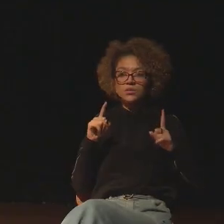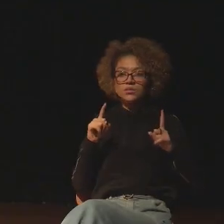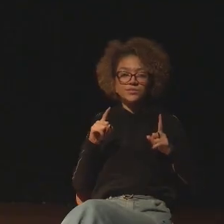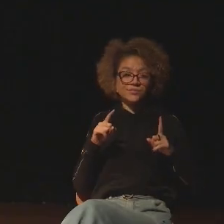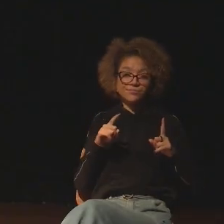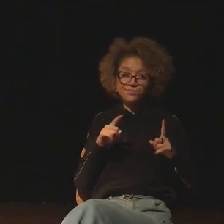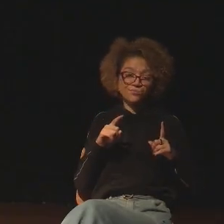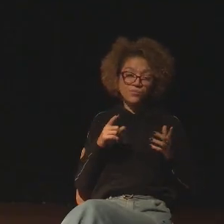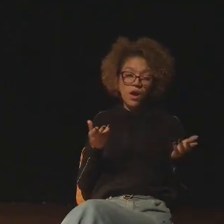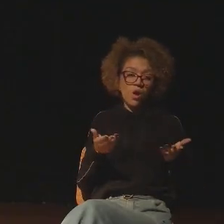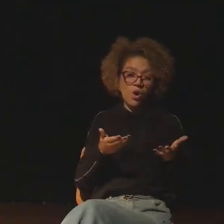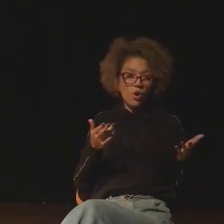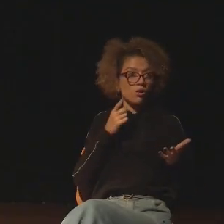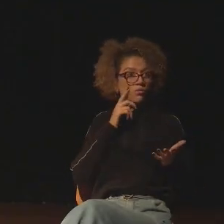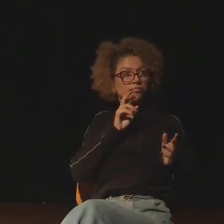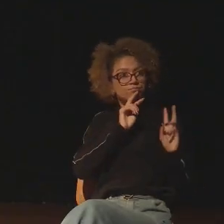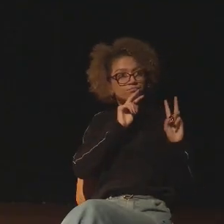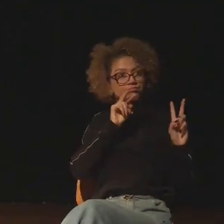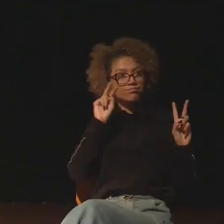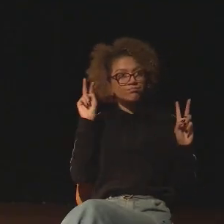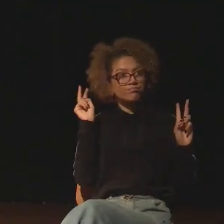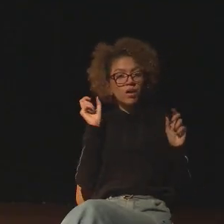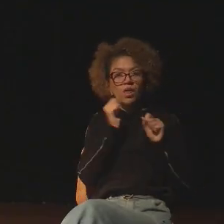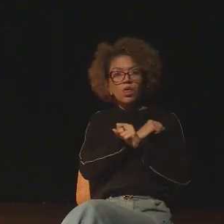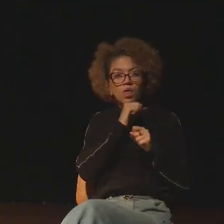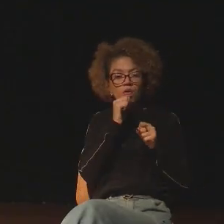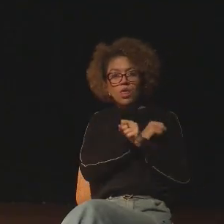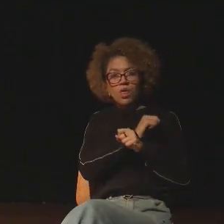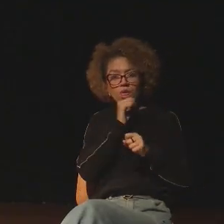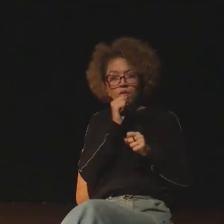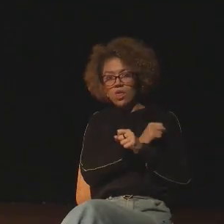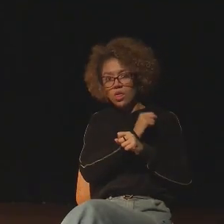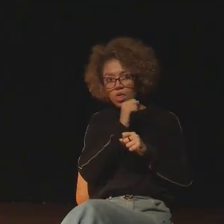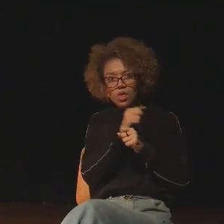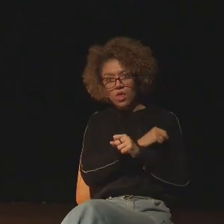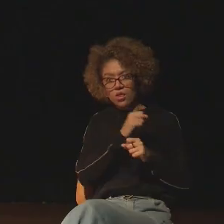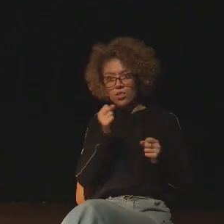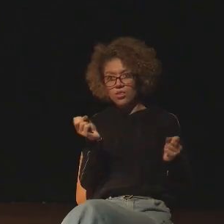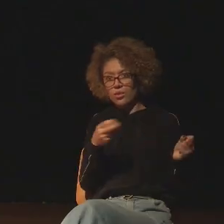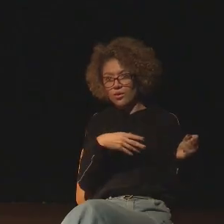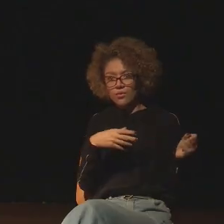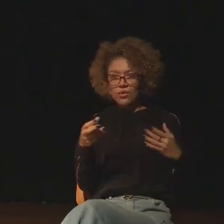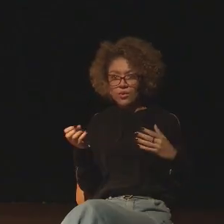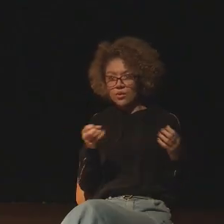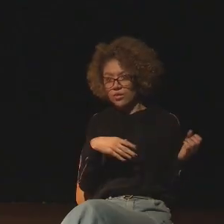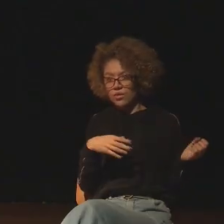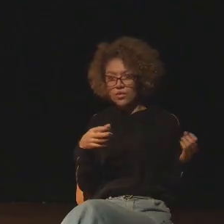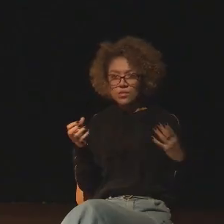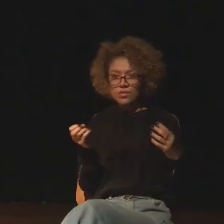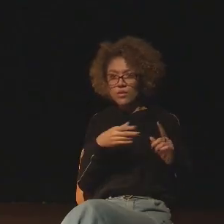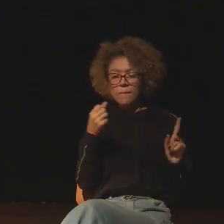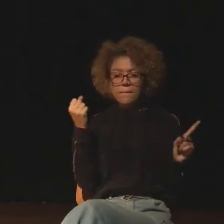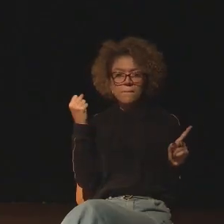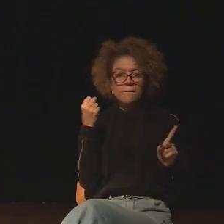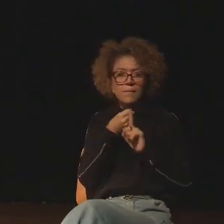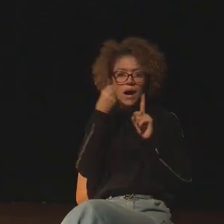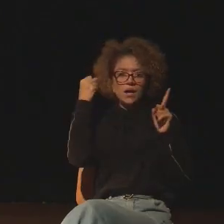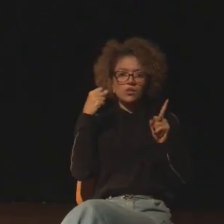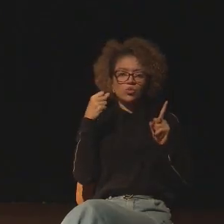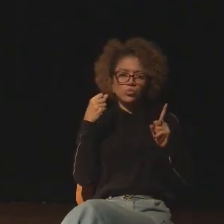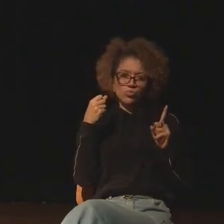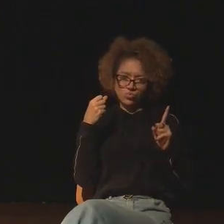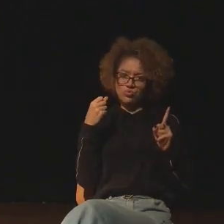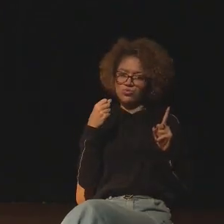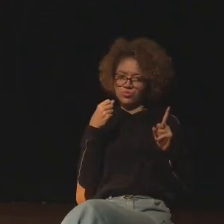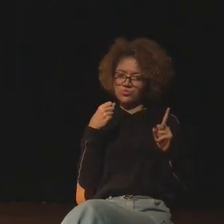e agora estamos tendo a consequência dessa obra, não só na Rio Claro, como impactando toda a região. Eu acho essa obra